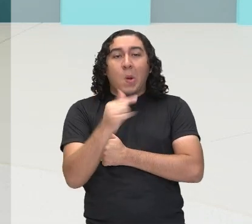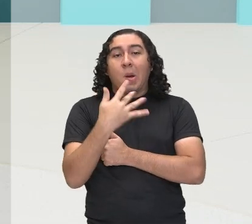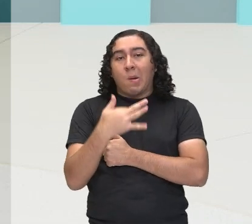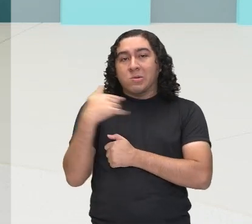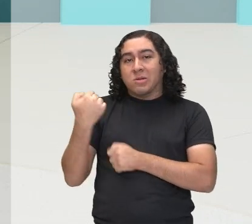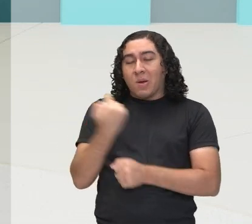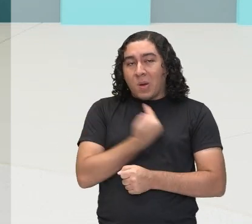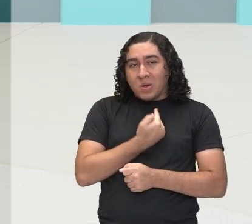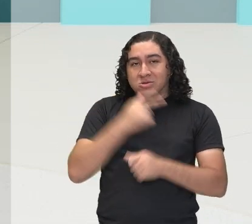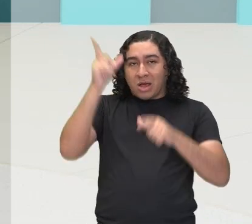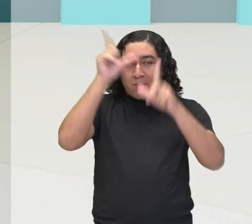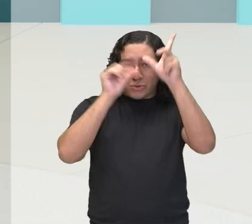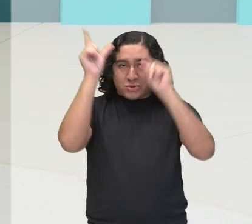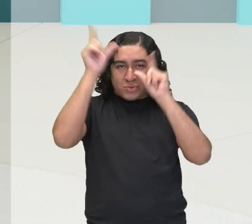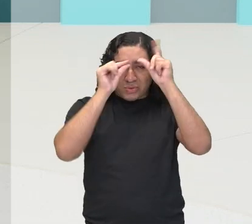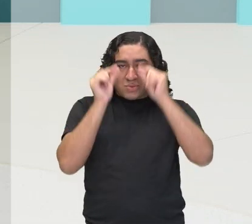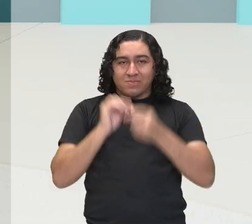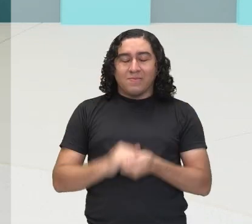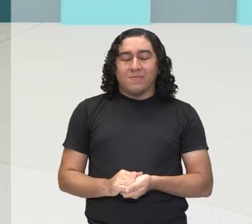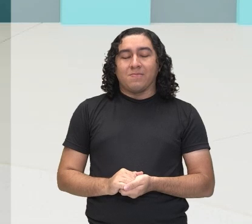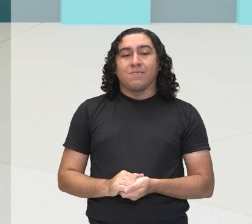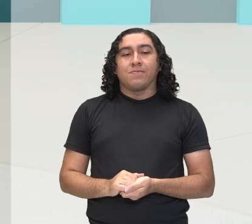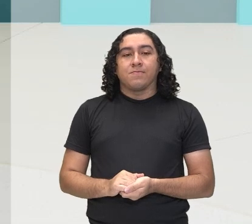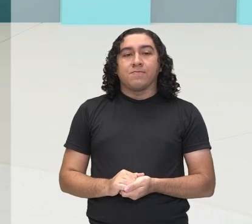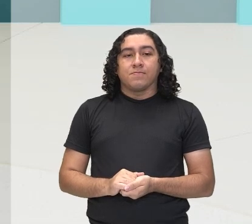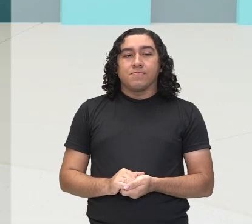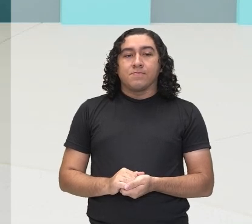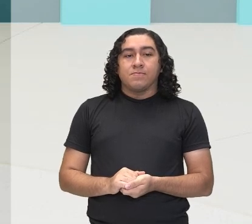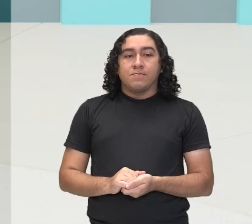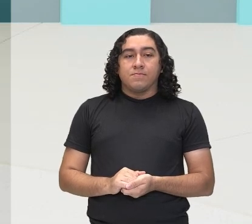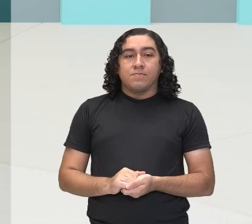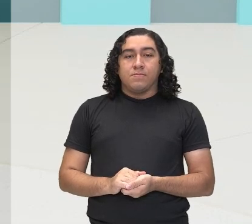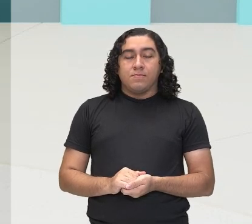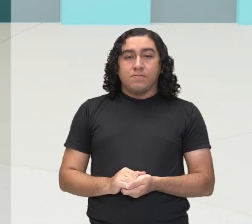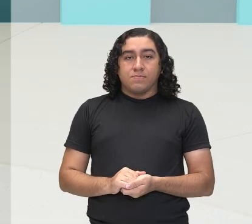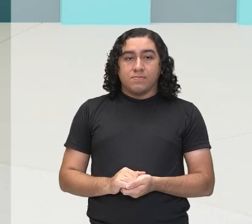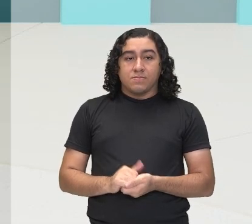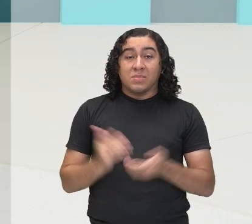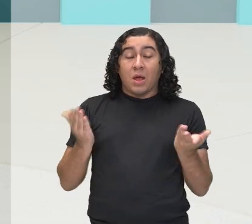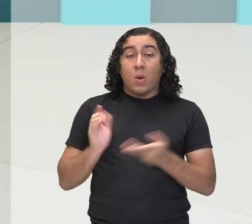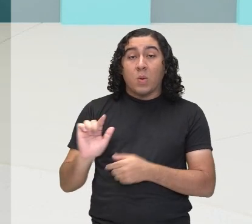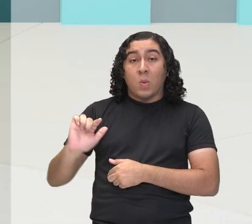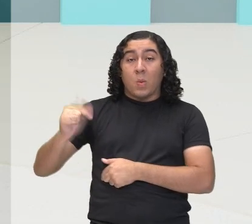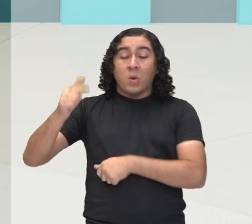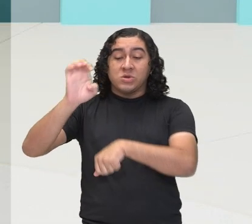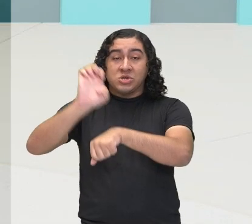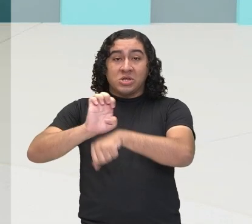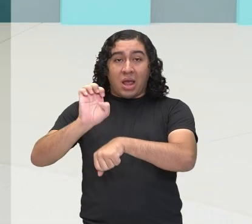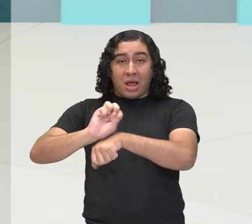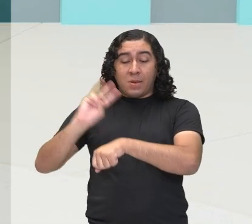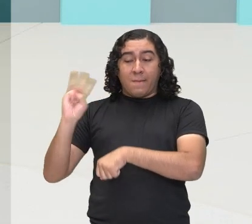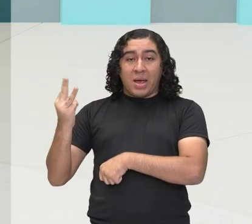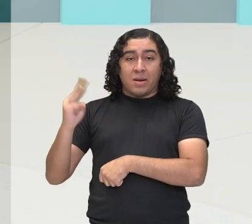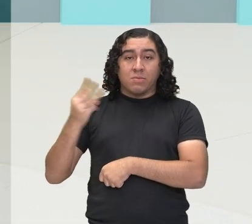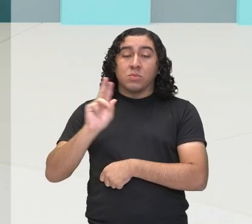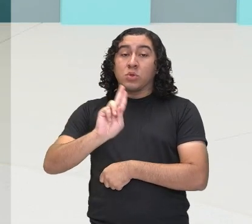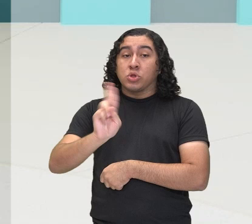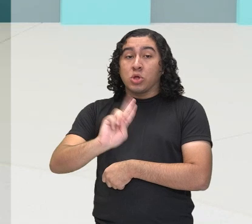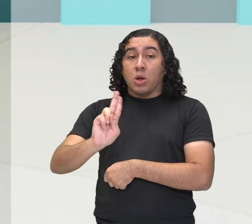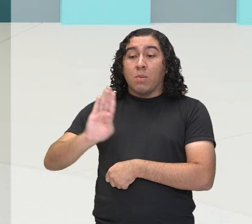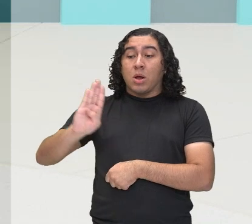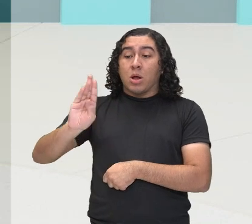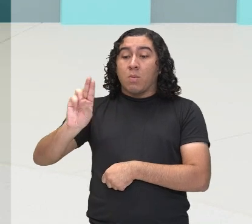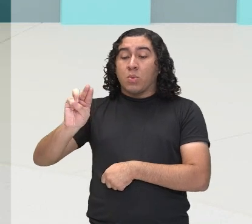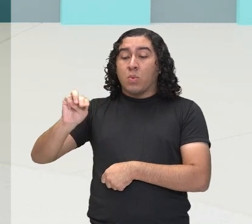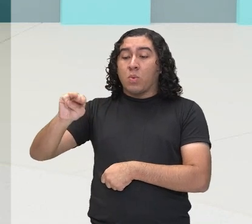nosso boi caprichoso. Vamos agora ao Maranhão, que recebe o nome de